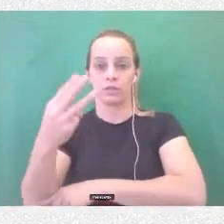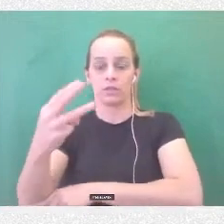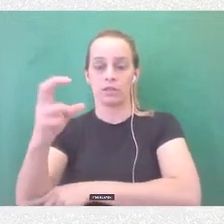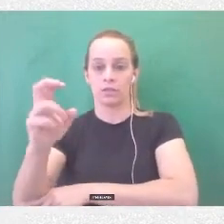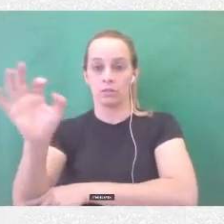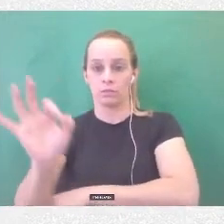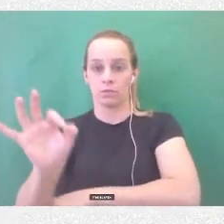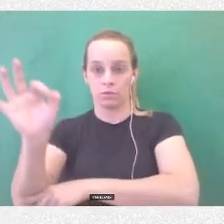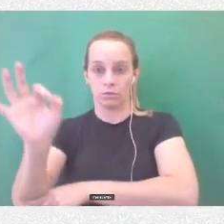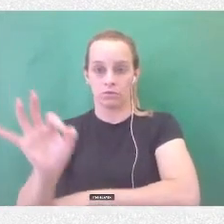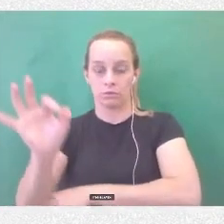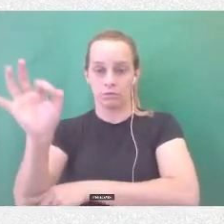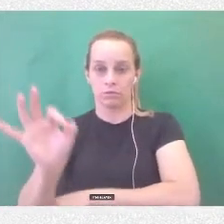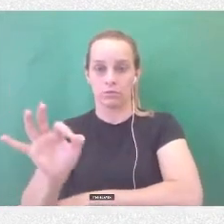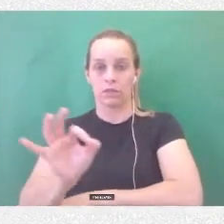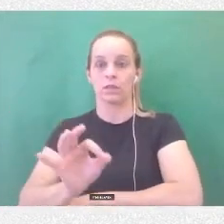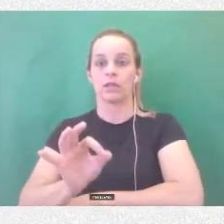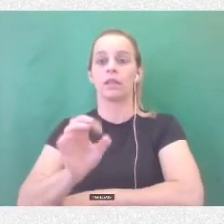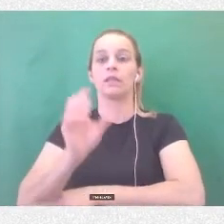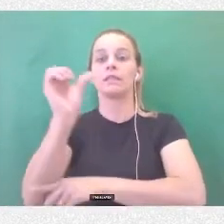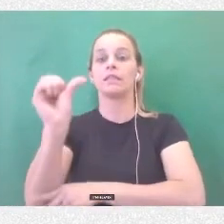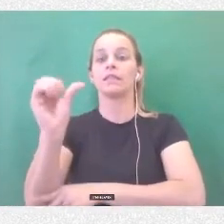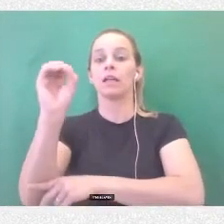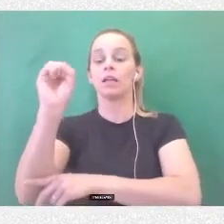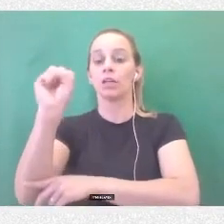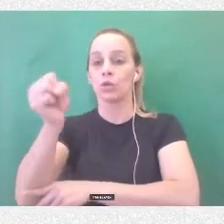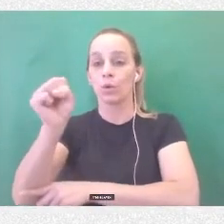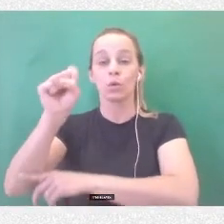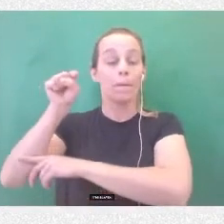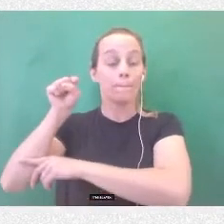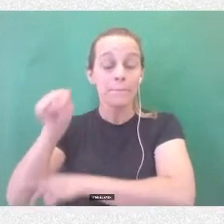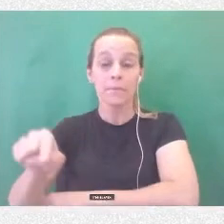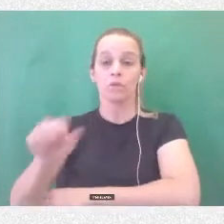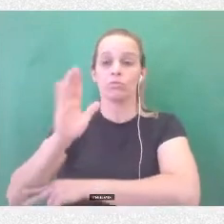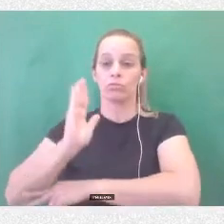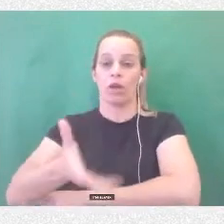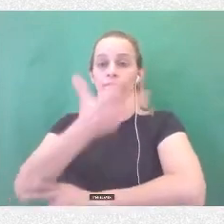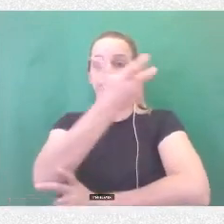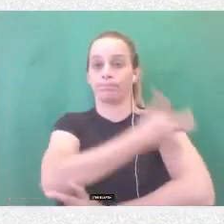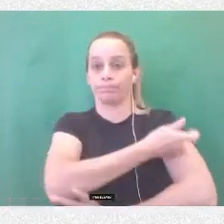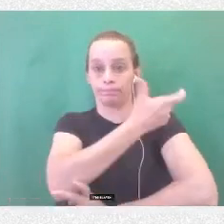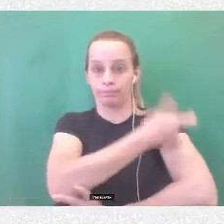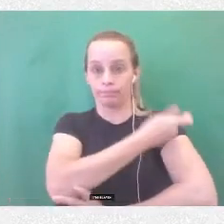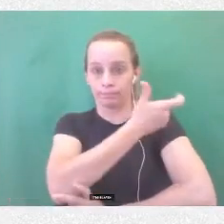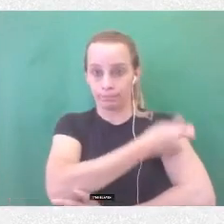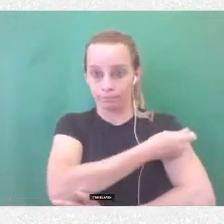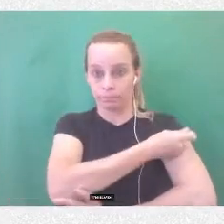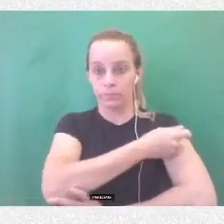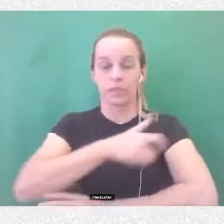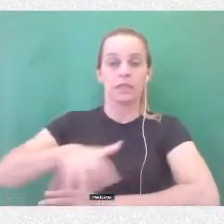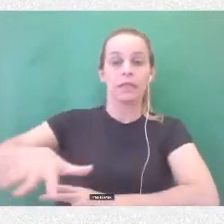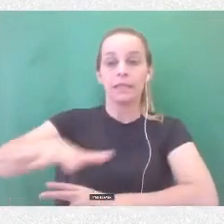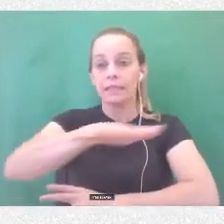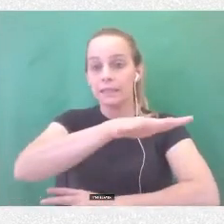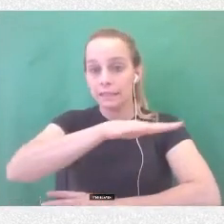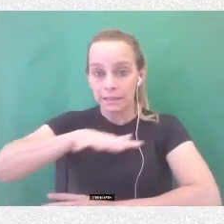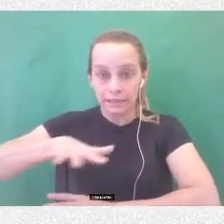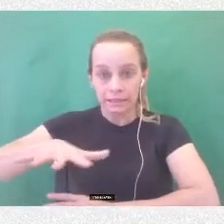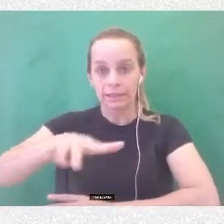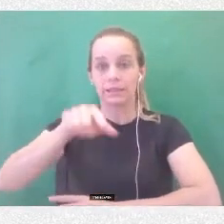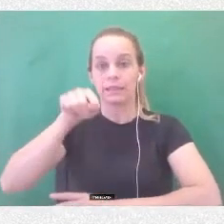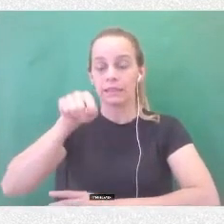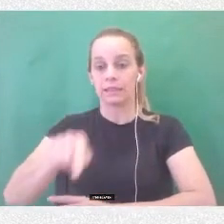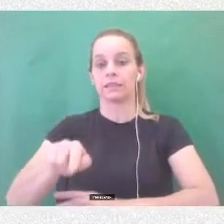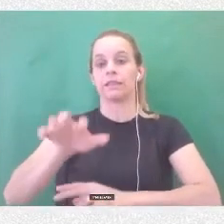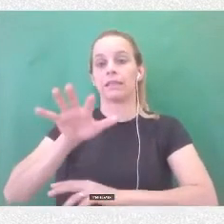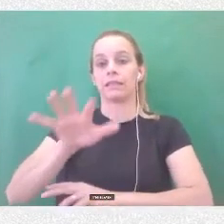56,35%, que corresponde a 68.460 doses aplicadas, e essa cobertura está dessa forma porque